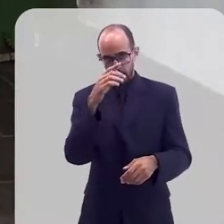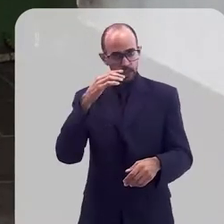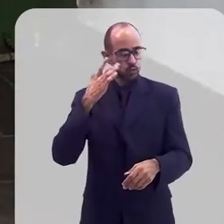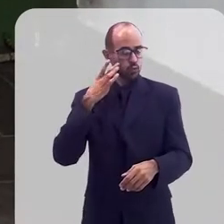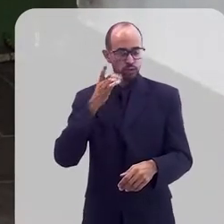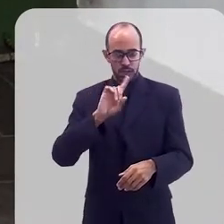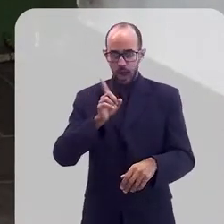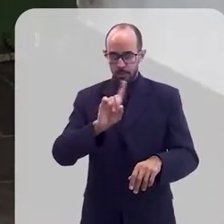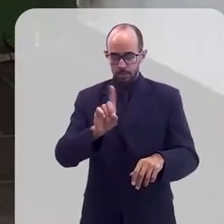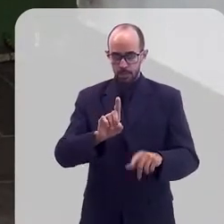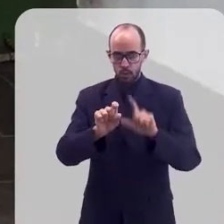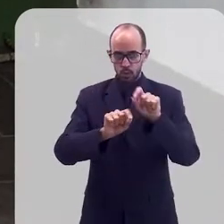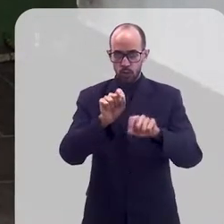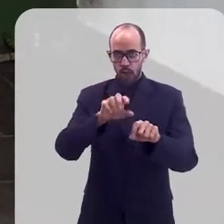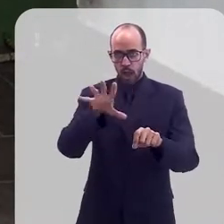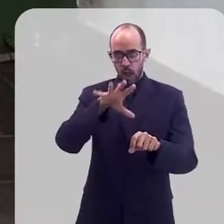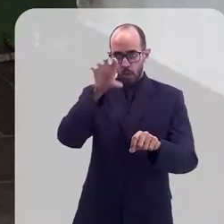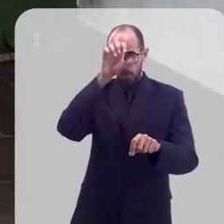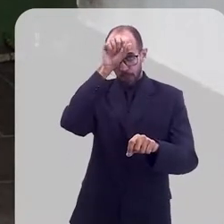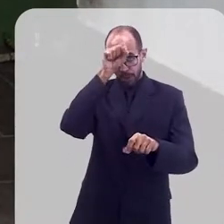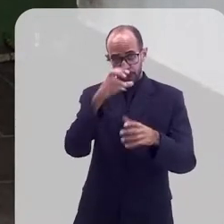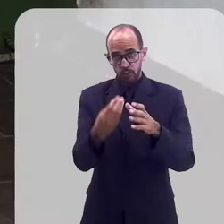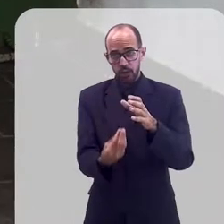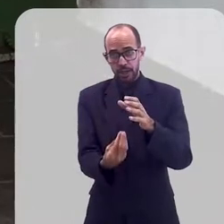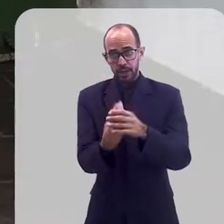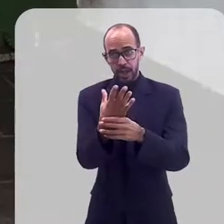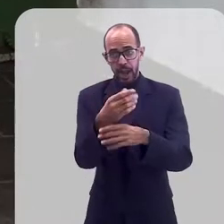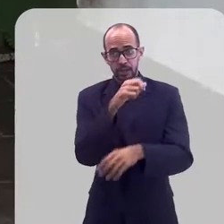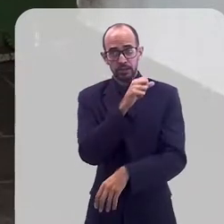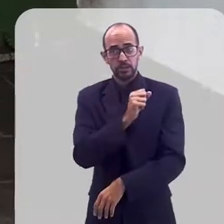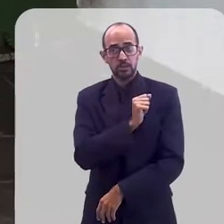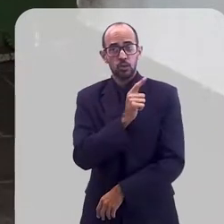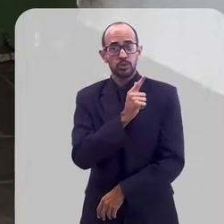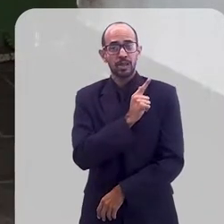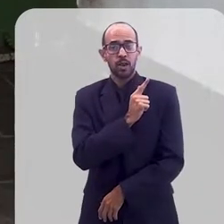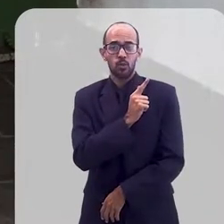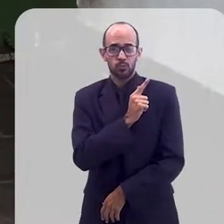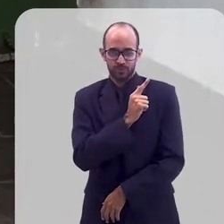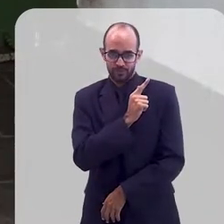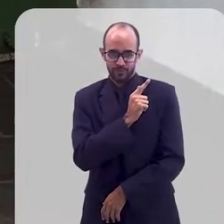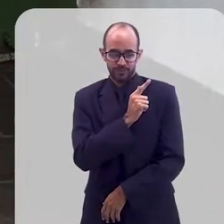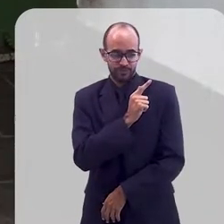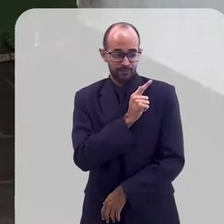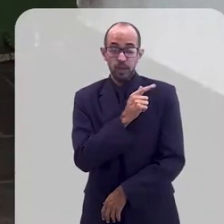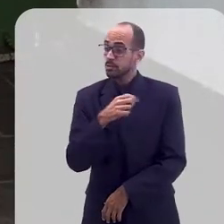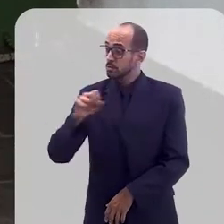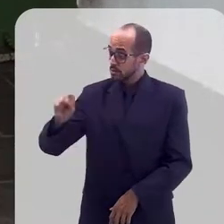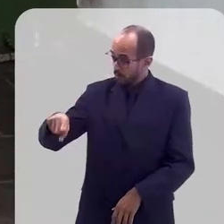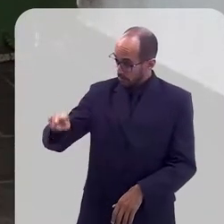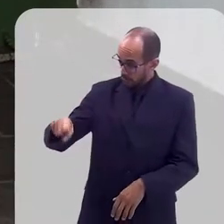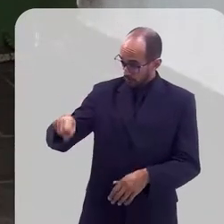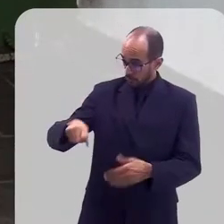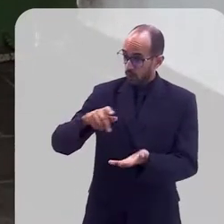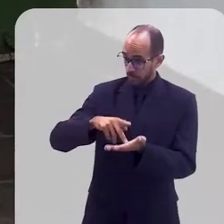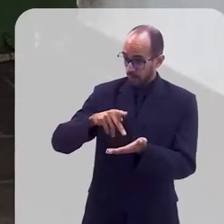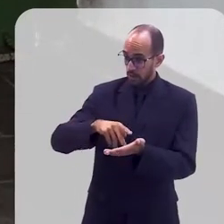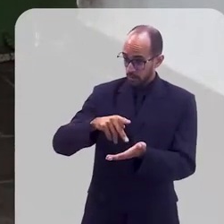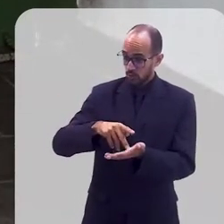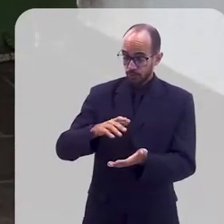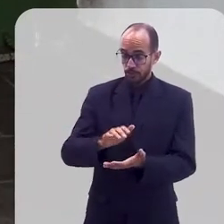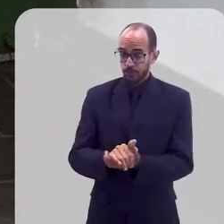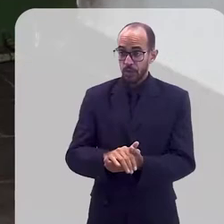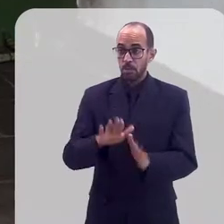a Umbanda foi fundada em São Gonçalo. Não é isso? Exatamente. E hoje é polêmico isso,